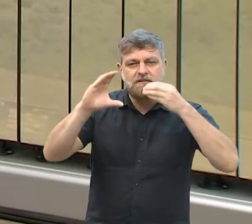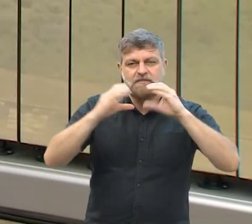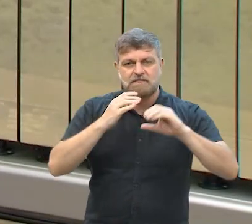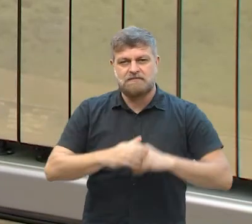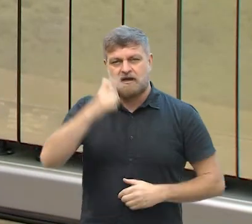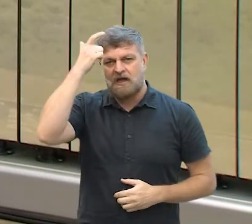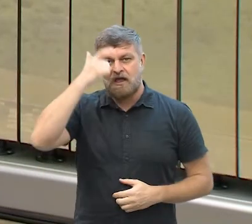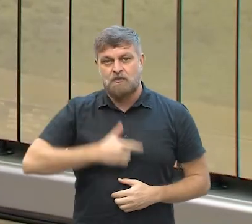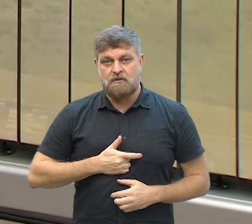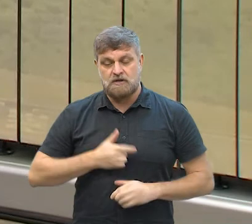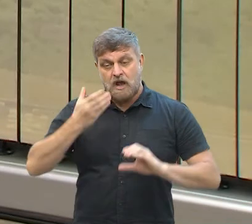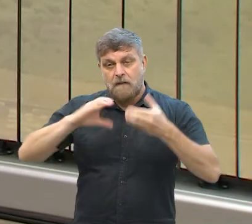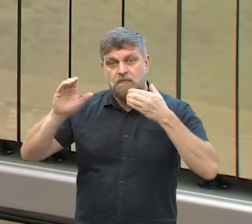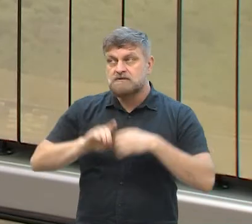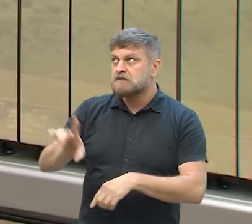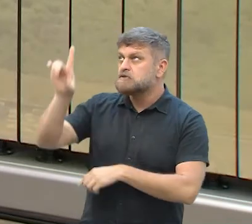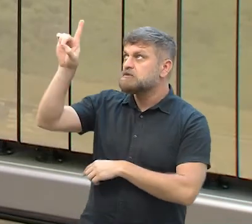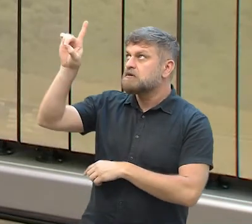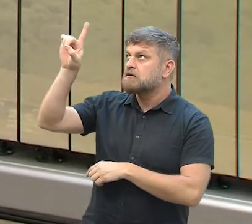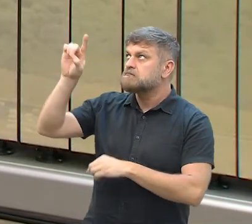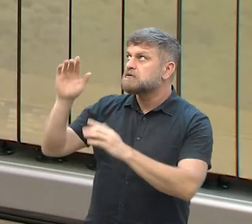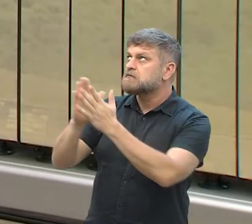favorita? Eu gosto de música gospel.